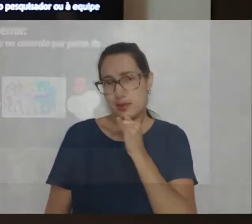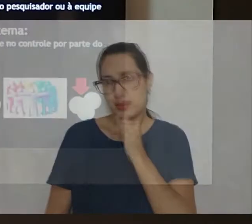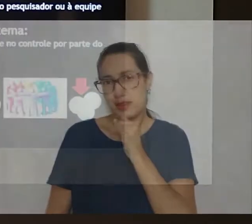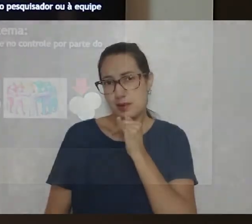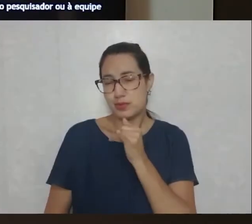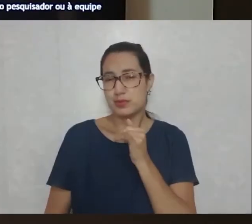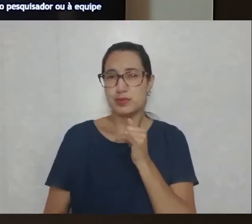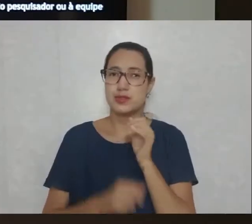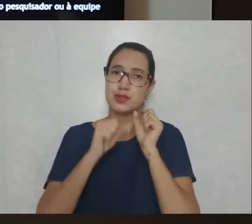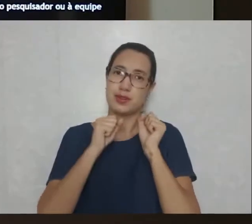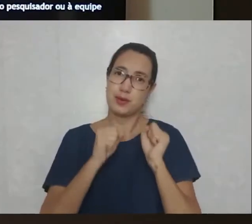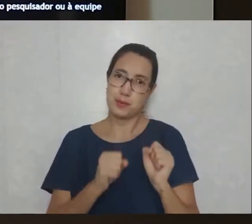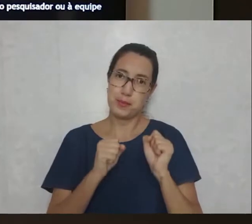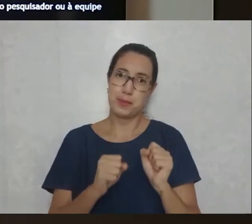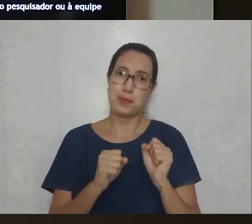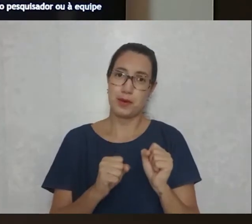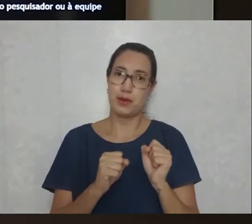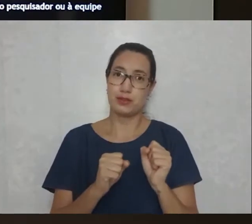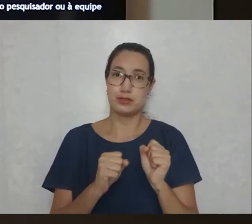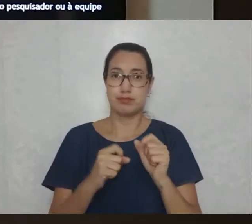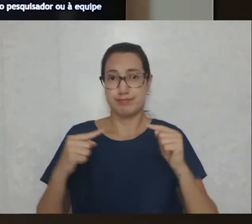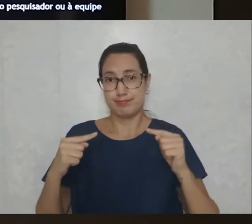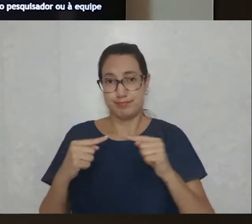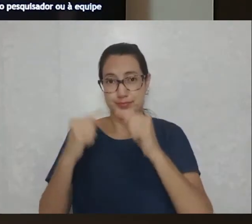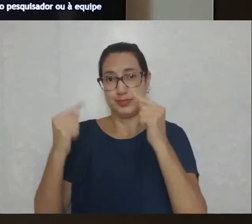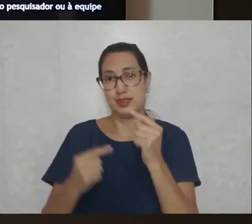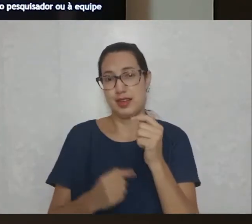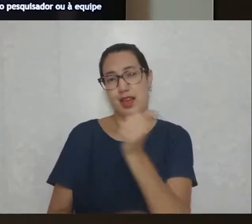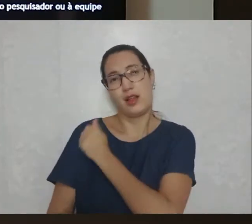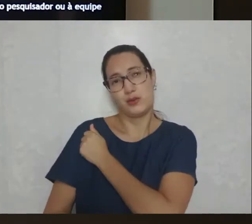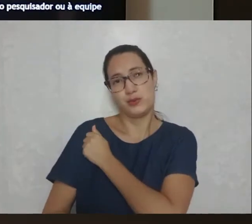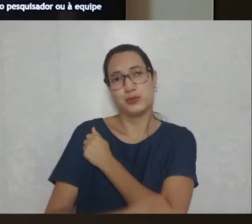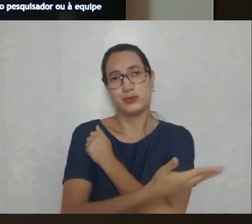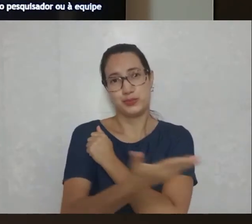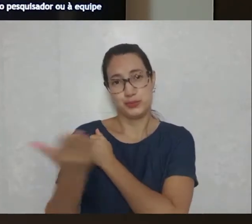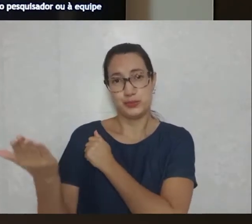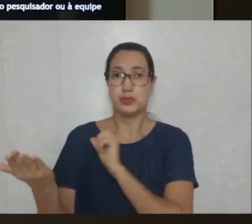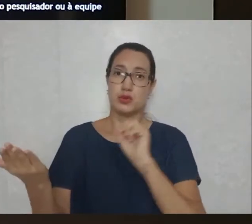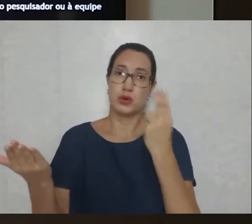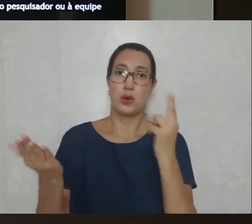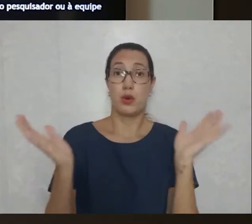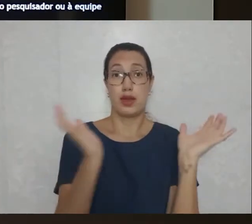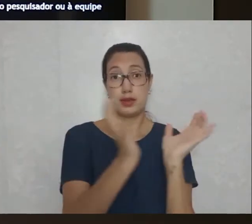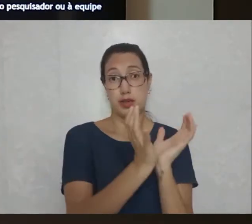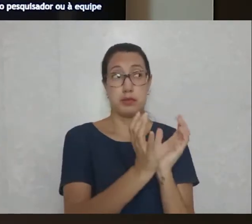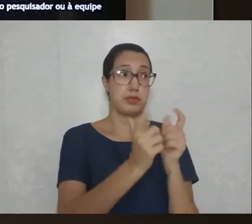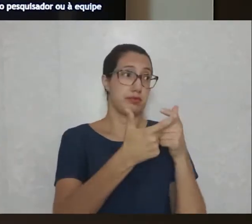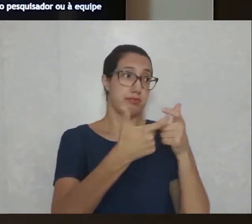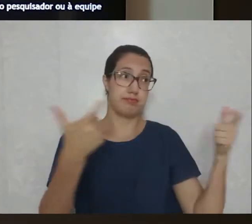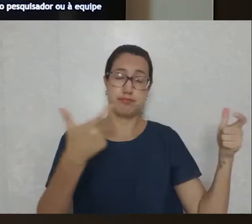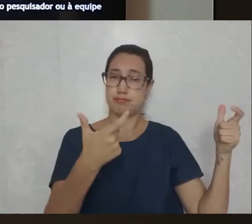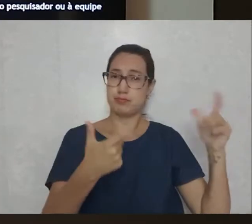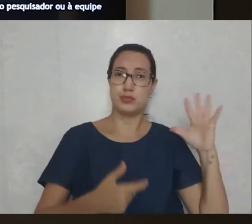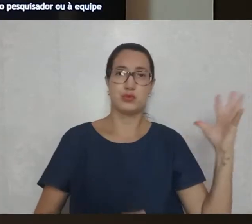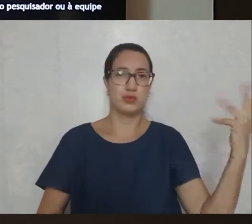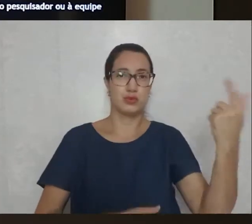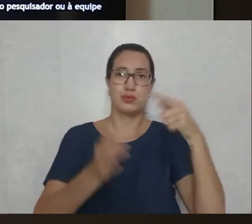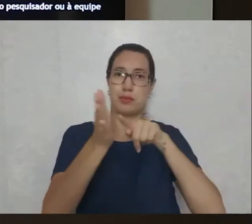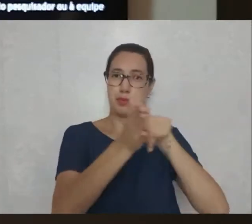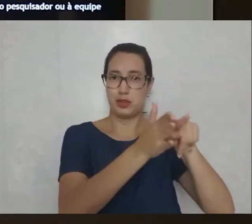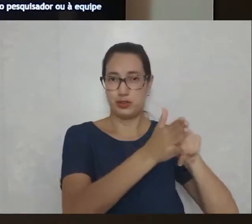pode estar associado com o aluno, no caso de vocês, com uma equipe de pesquisa como um todo. Então, assim, projetos grandes, né,